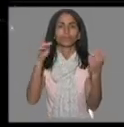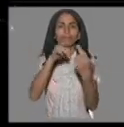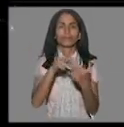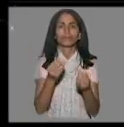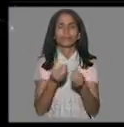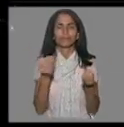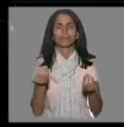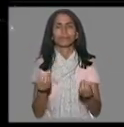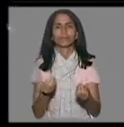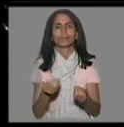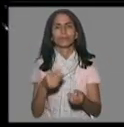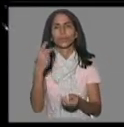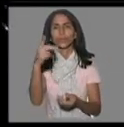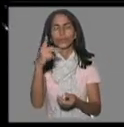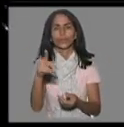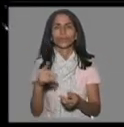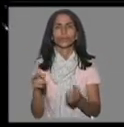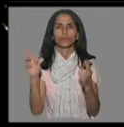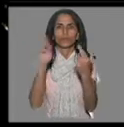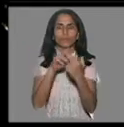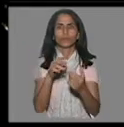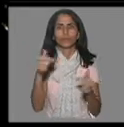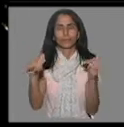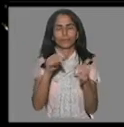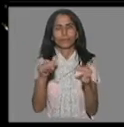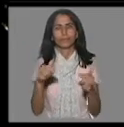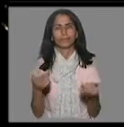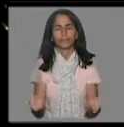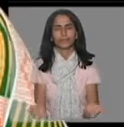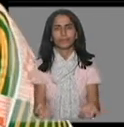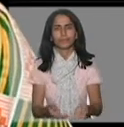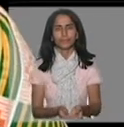referências? As suas referências no teu trabalho?